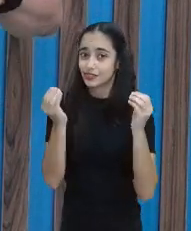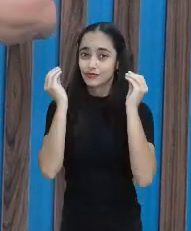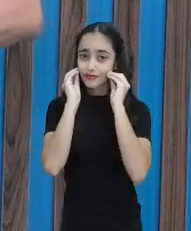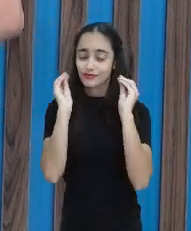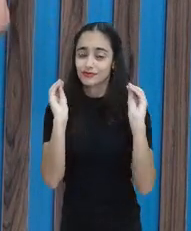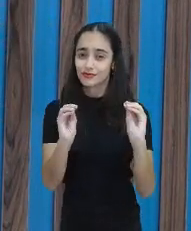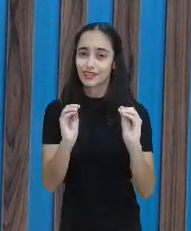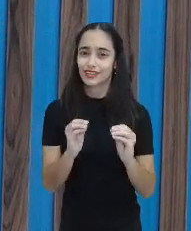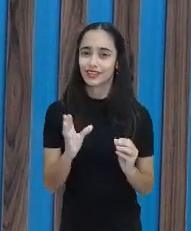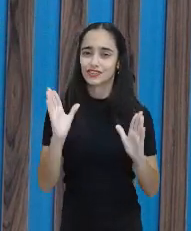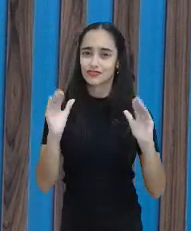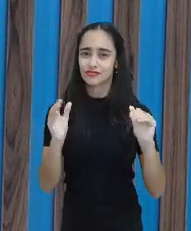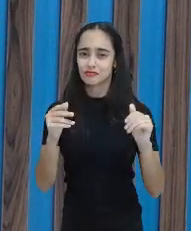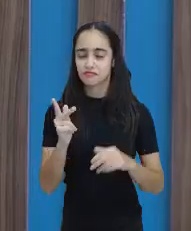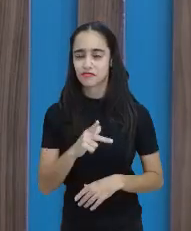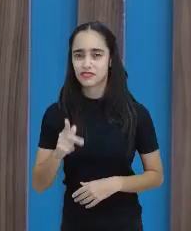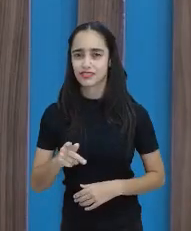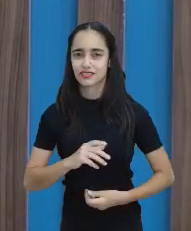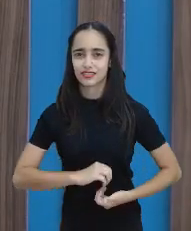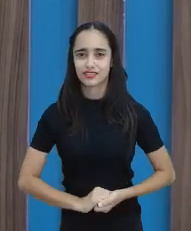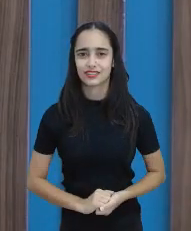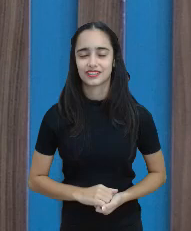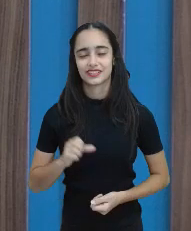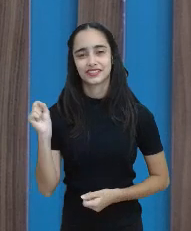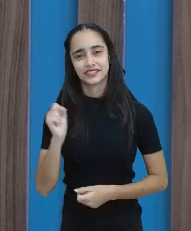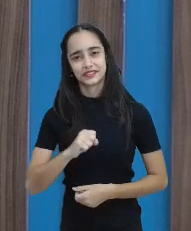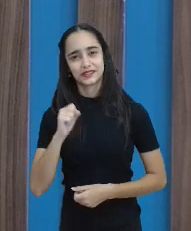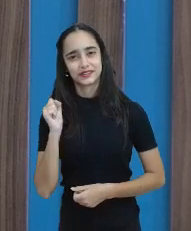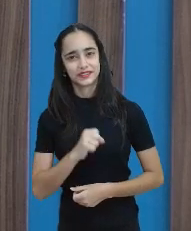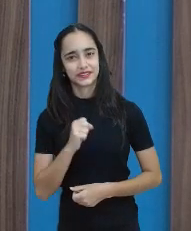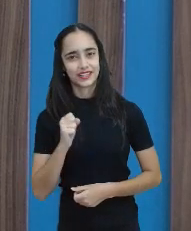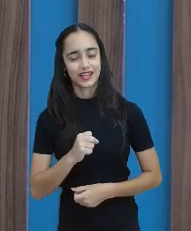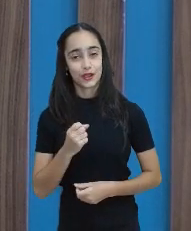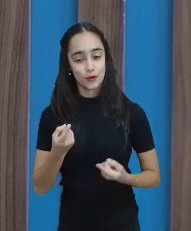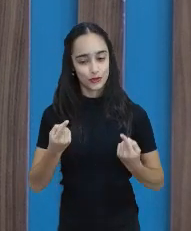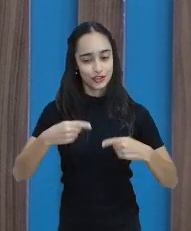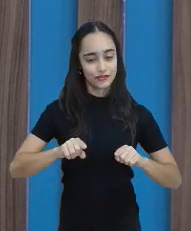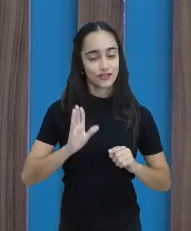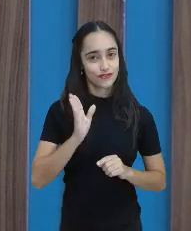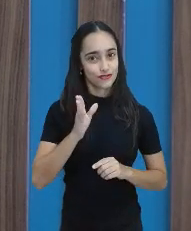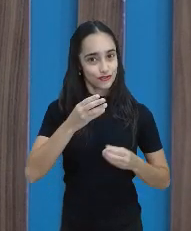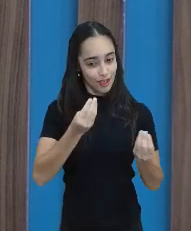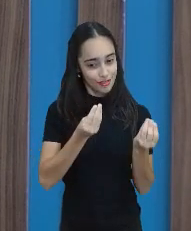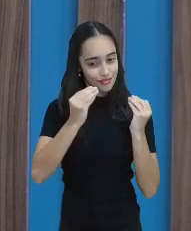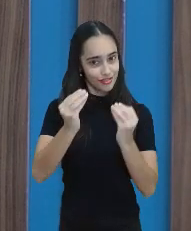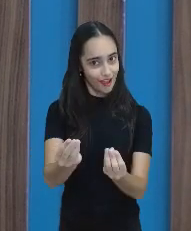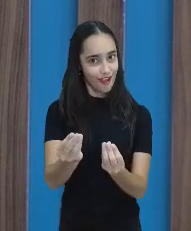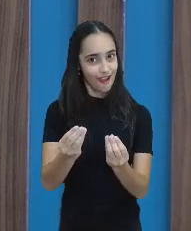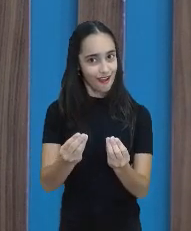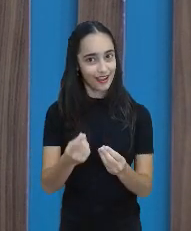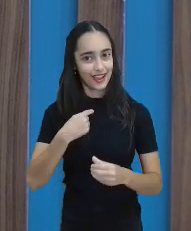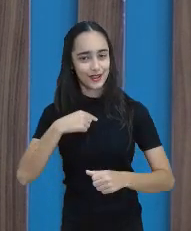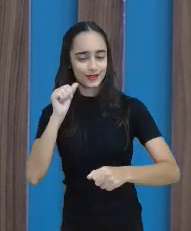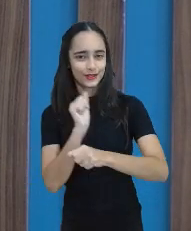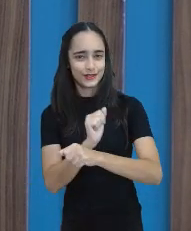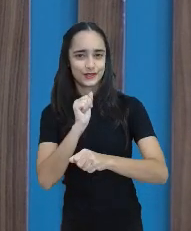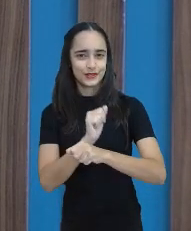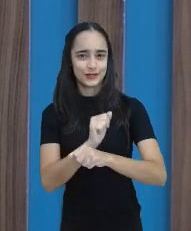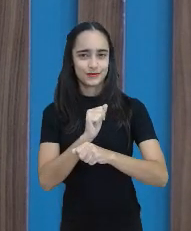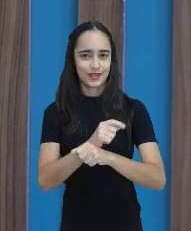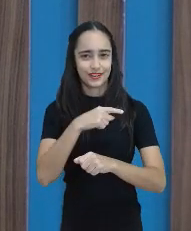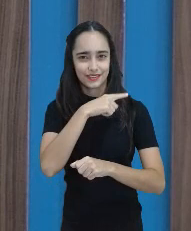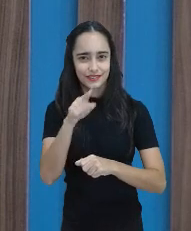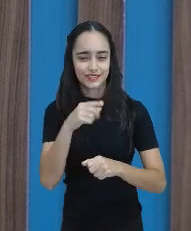despeça do nosso povo do 9º ano, professora? Pois é, meu povo, o desafio foi lançado, né? Estou aqui aguardando comentários de